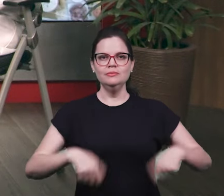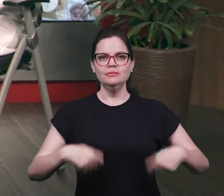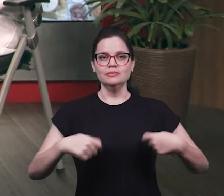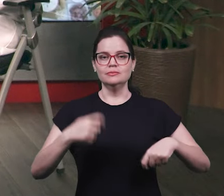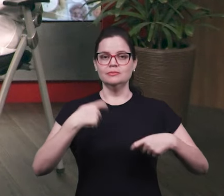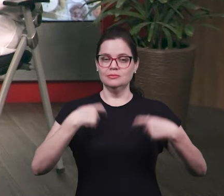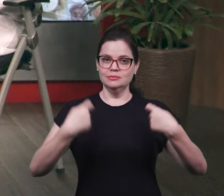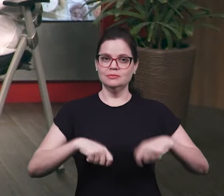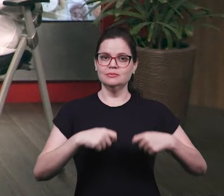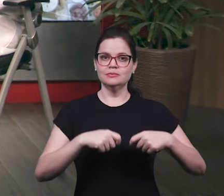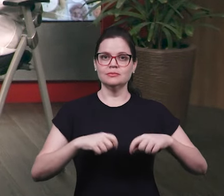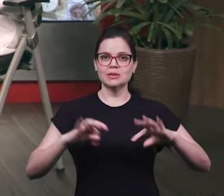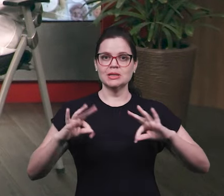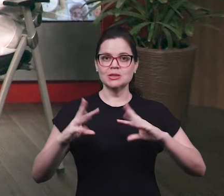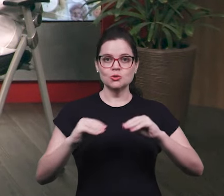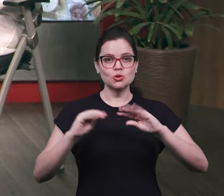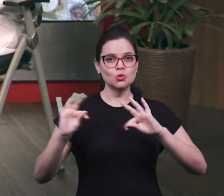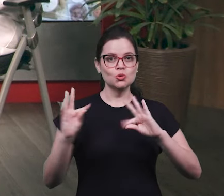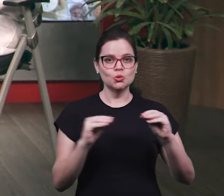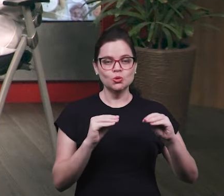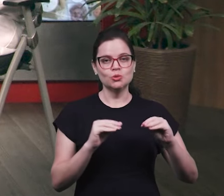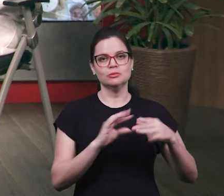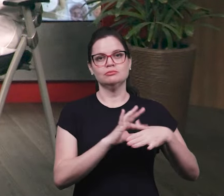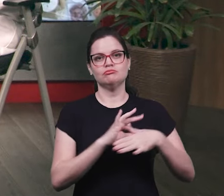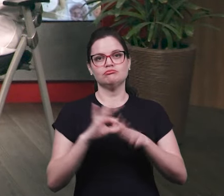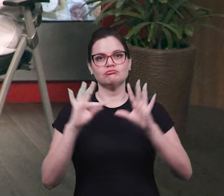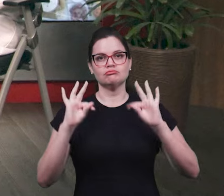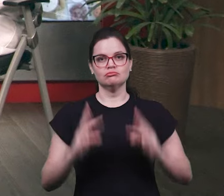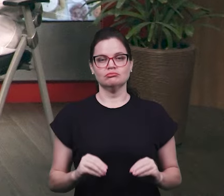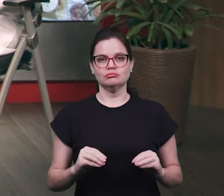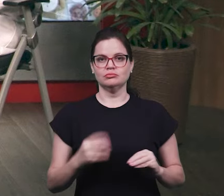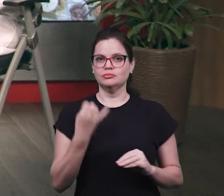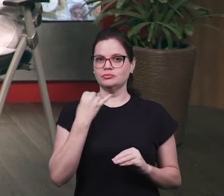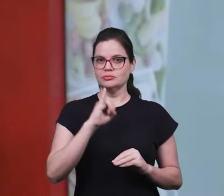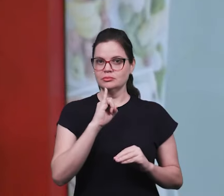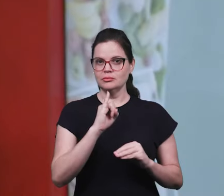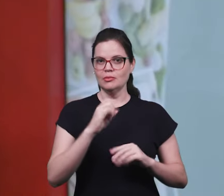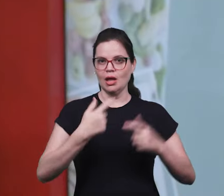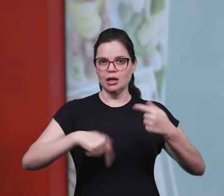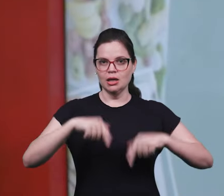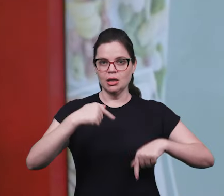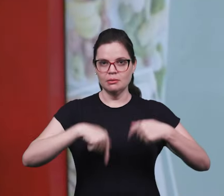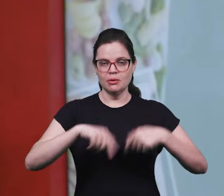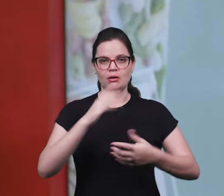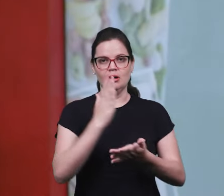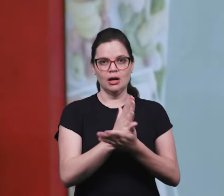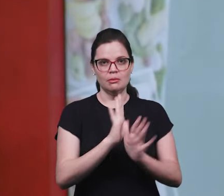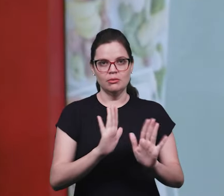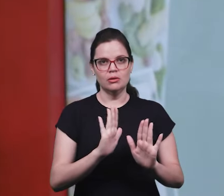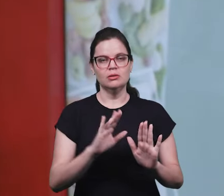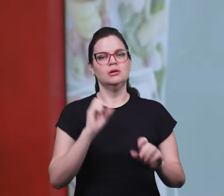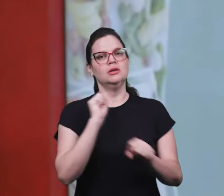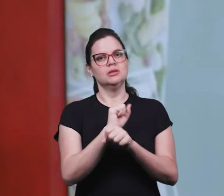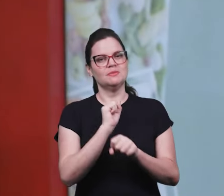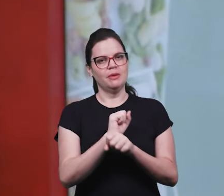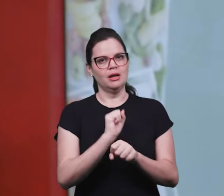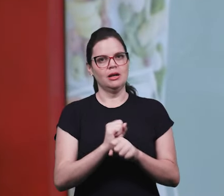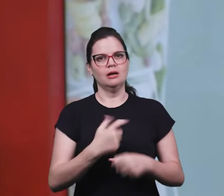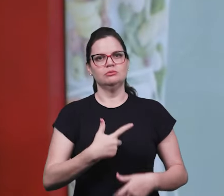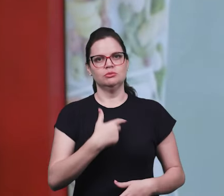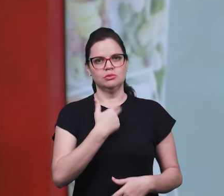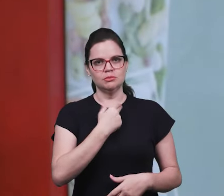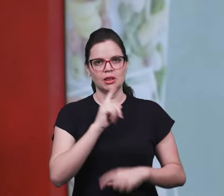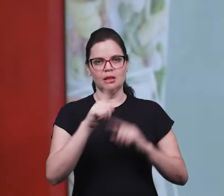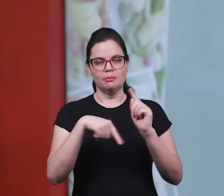conduzir ele nisso então quando acabou a químio dá os tempo de precisar né de pré-operatório esperar os